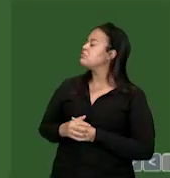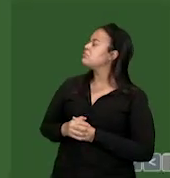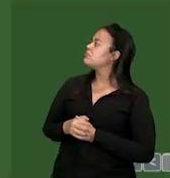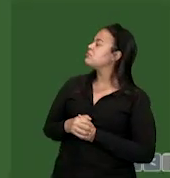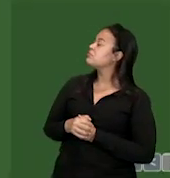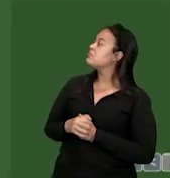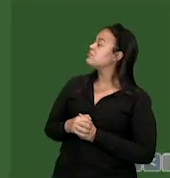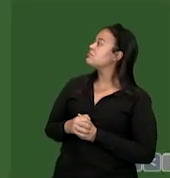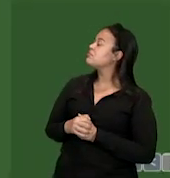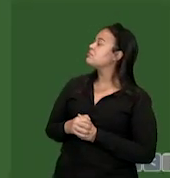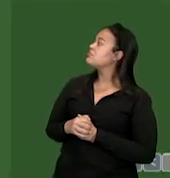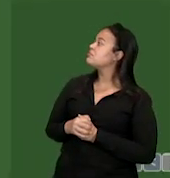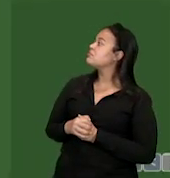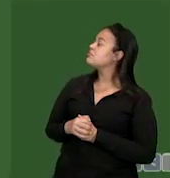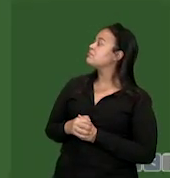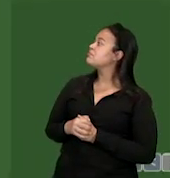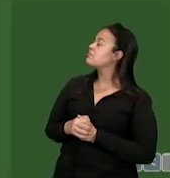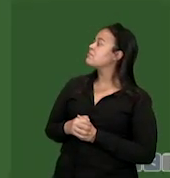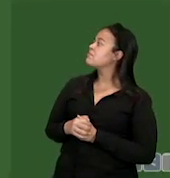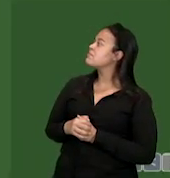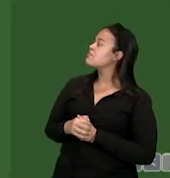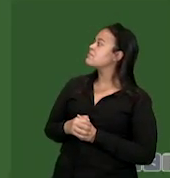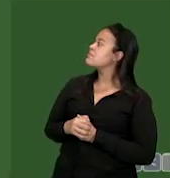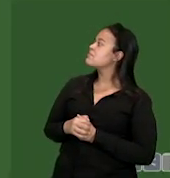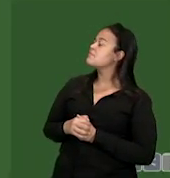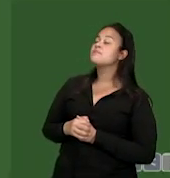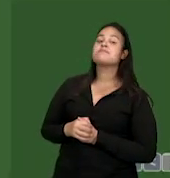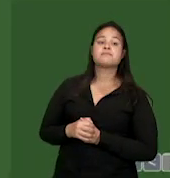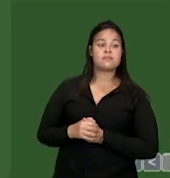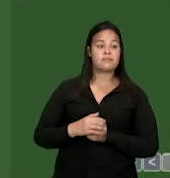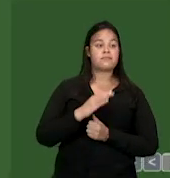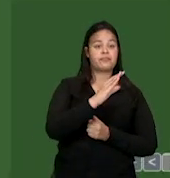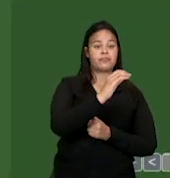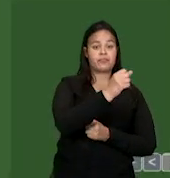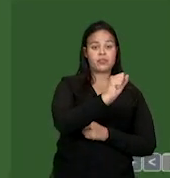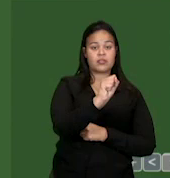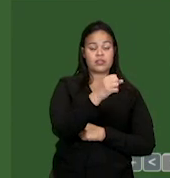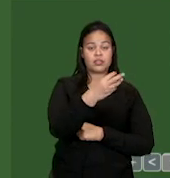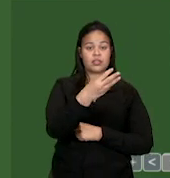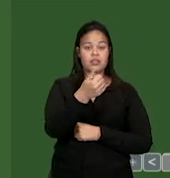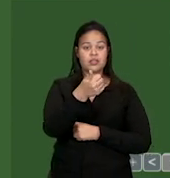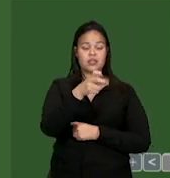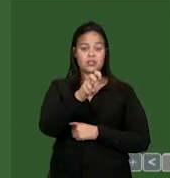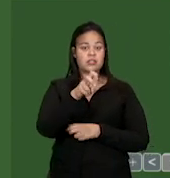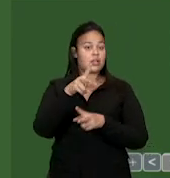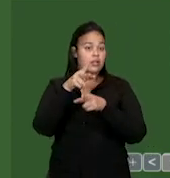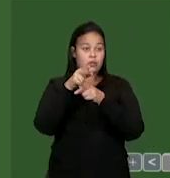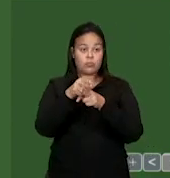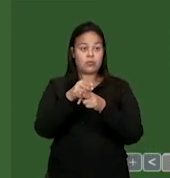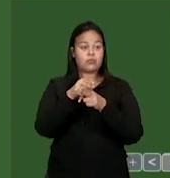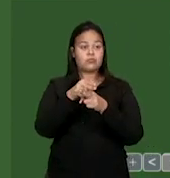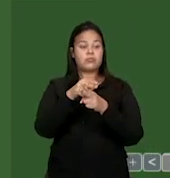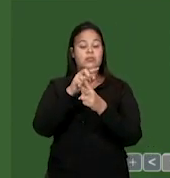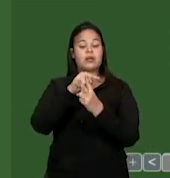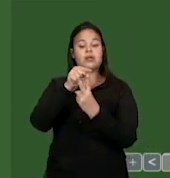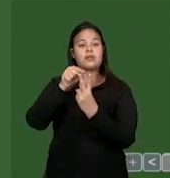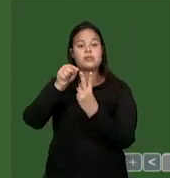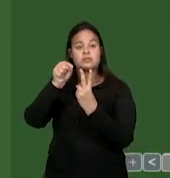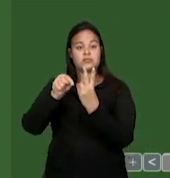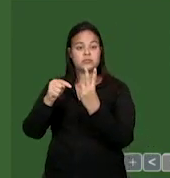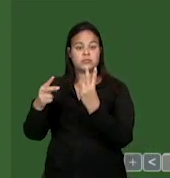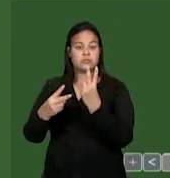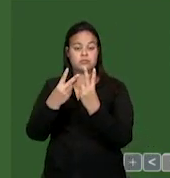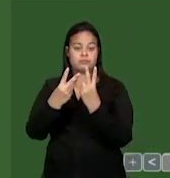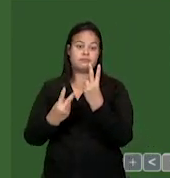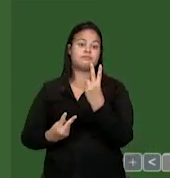cosseno de 315 graus é igual a 315 raiz de 2